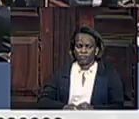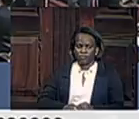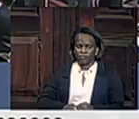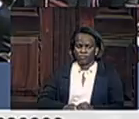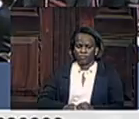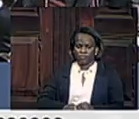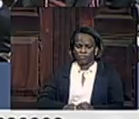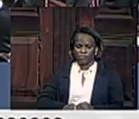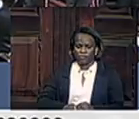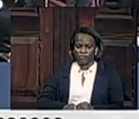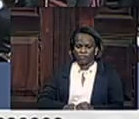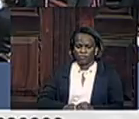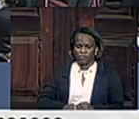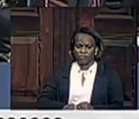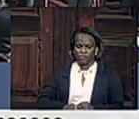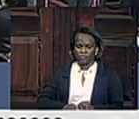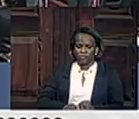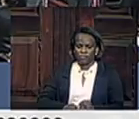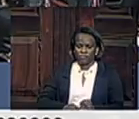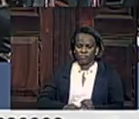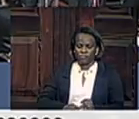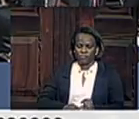Vambora, Zeidan.